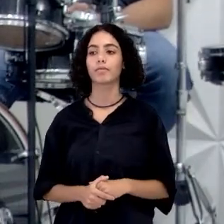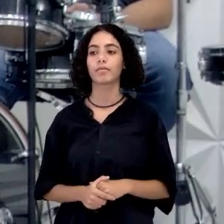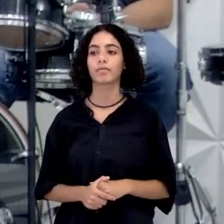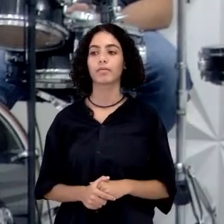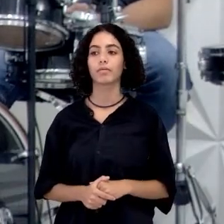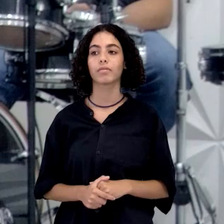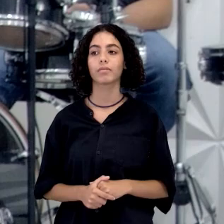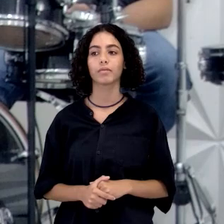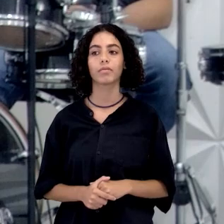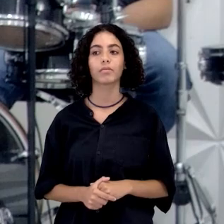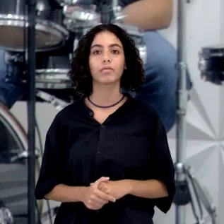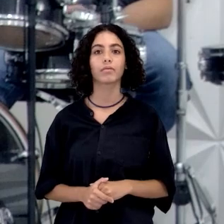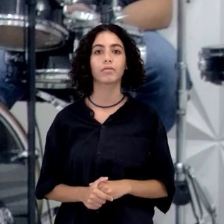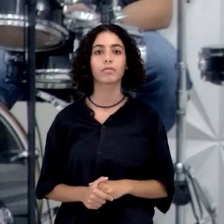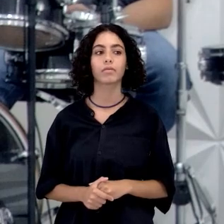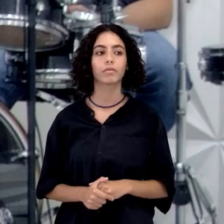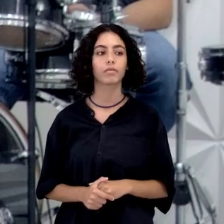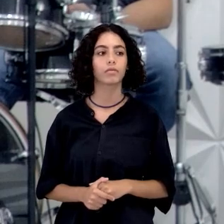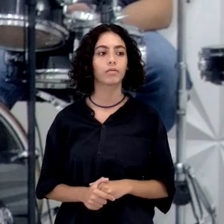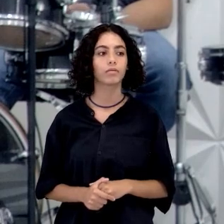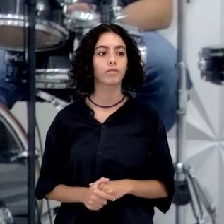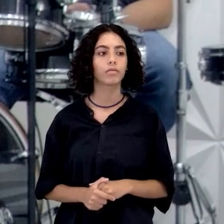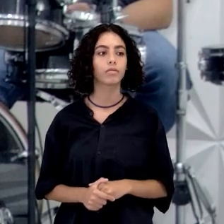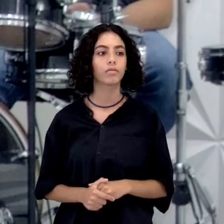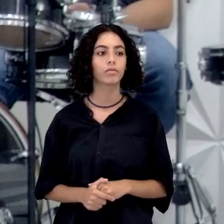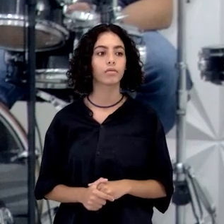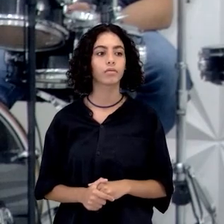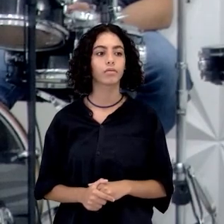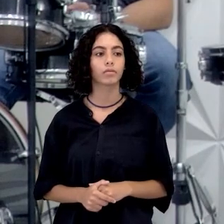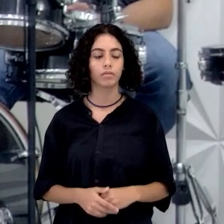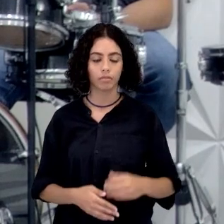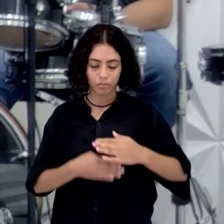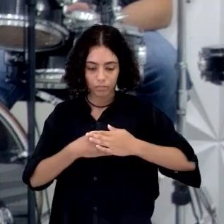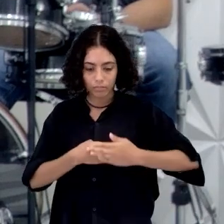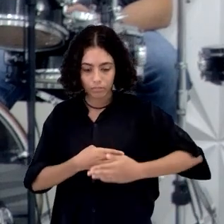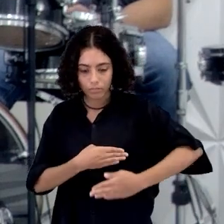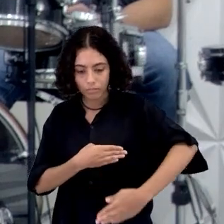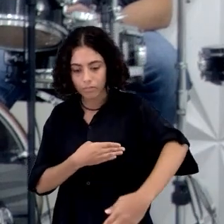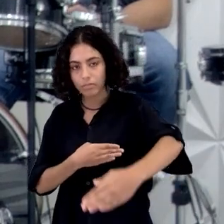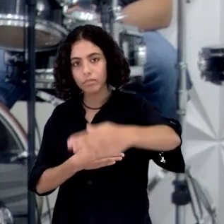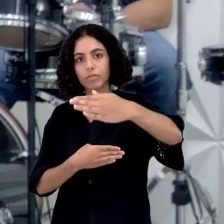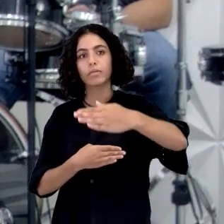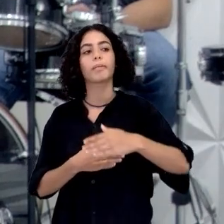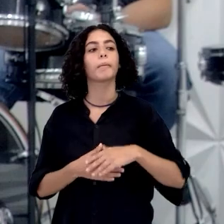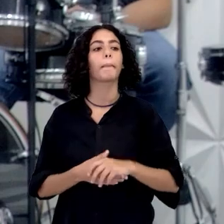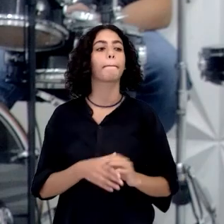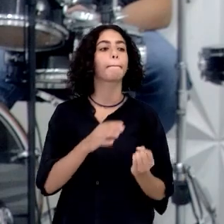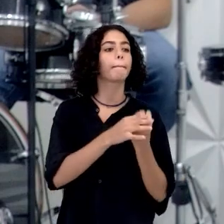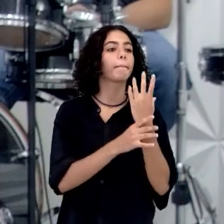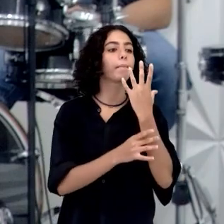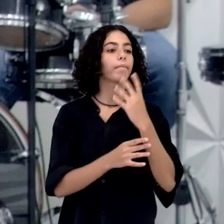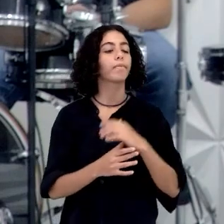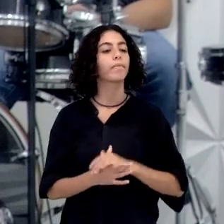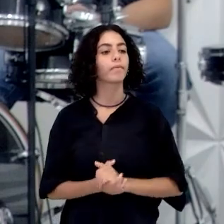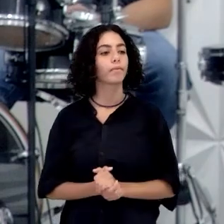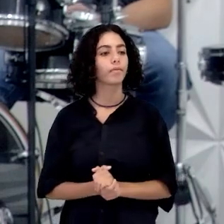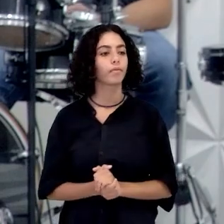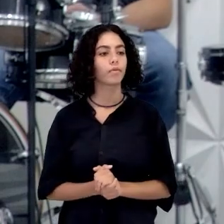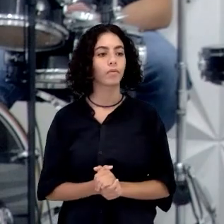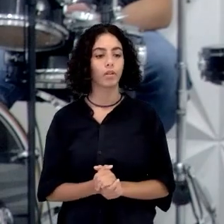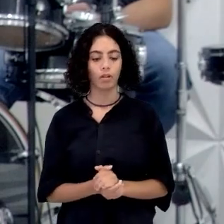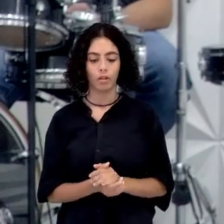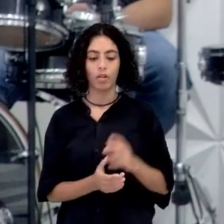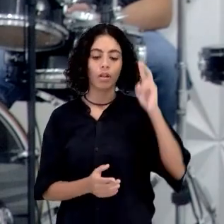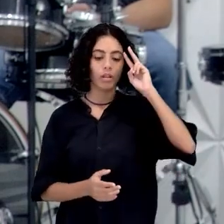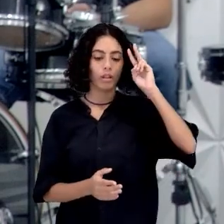esperança. E ao longo do tempo, irmãos, da criação, ao longo do tempo bíblico e tudo que ia acontecendo, nós